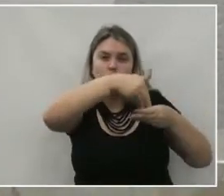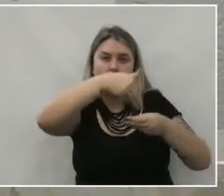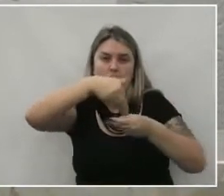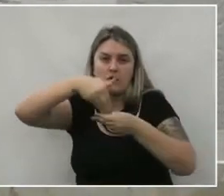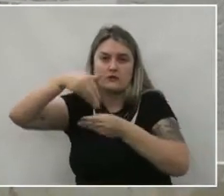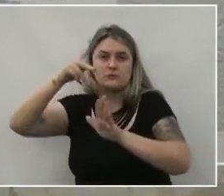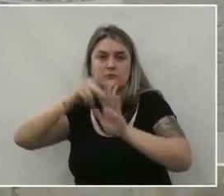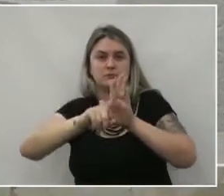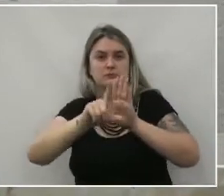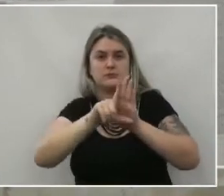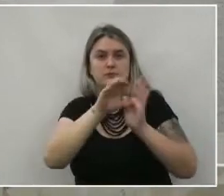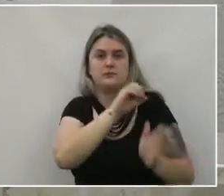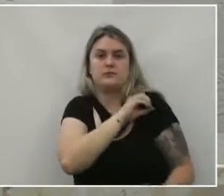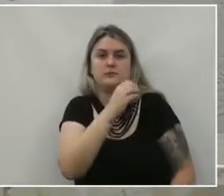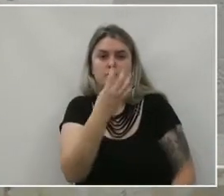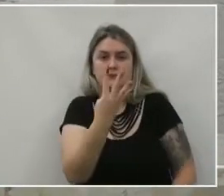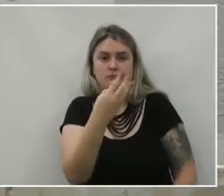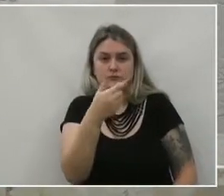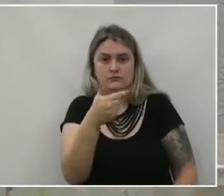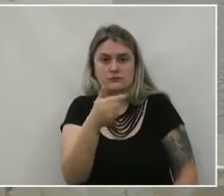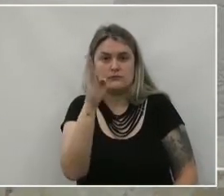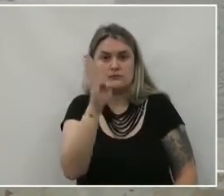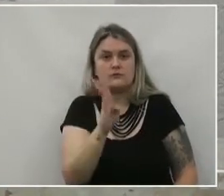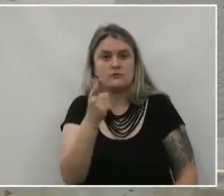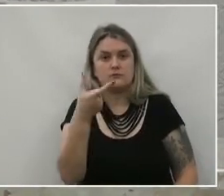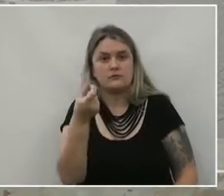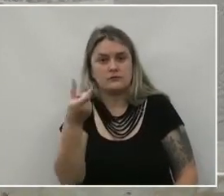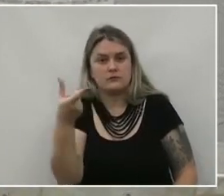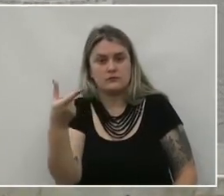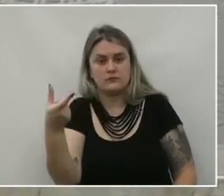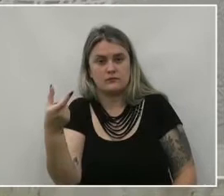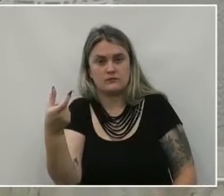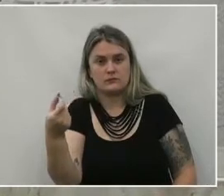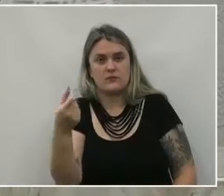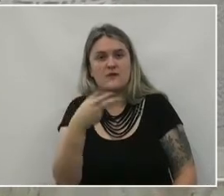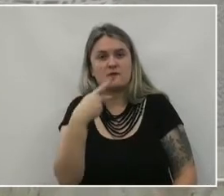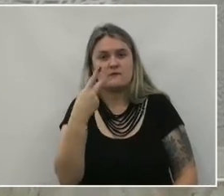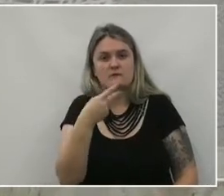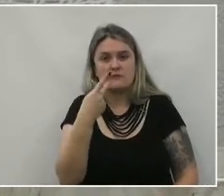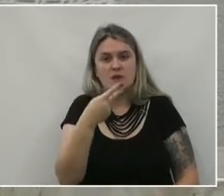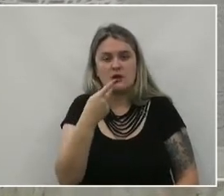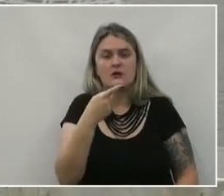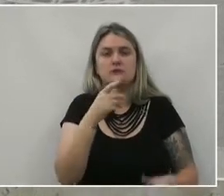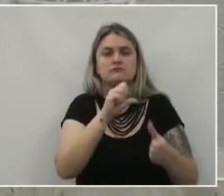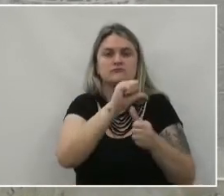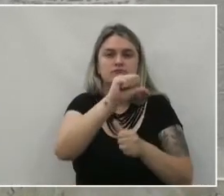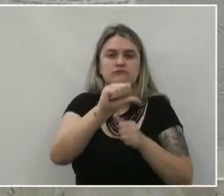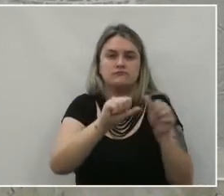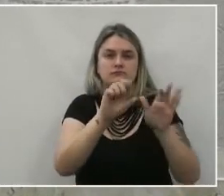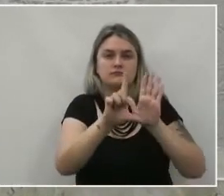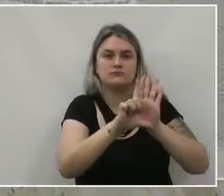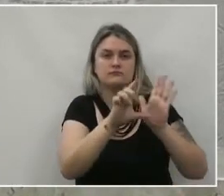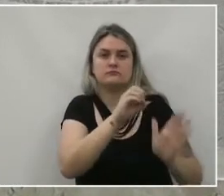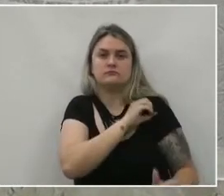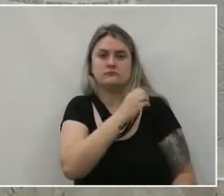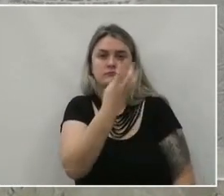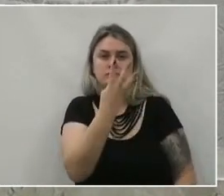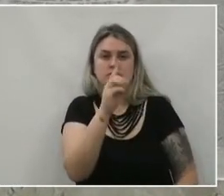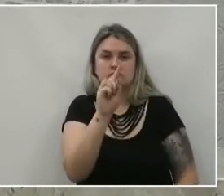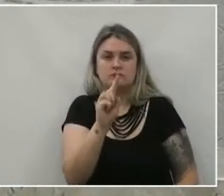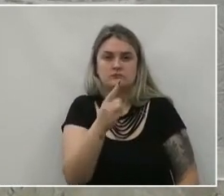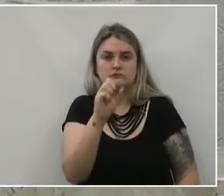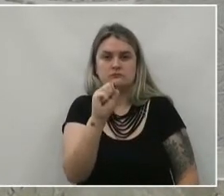projeto de lei ordinária número 42, barra 2020 Dispõe sobre a alteração da lei número 4